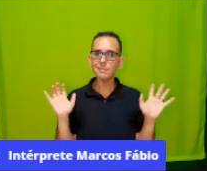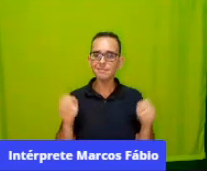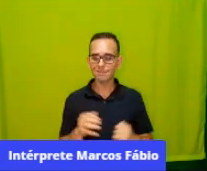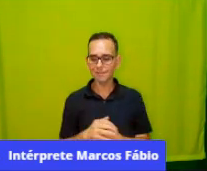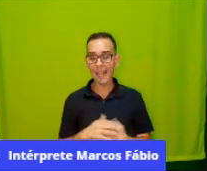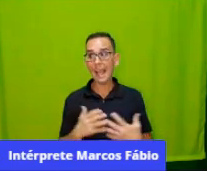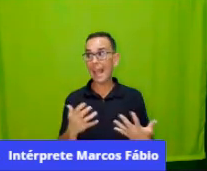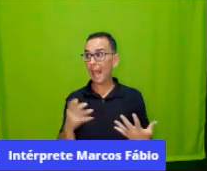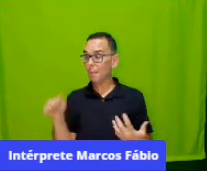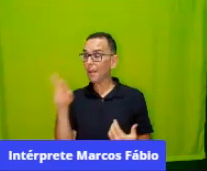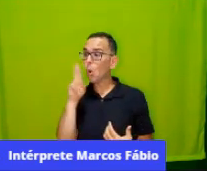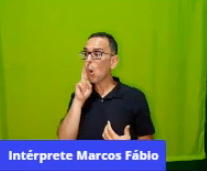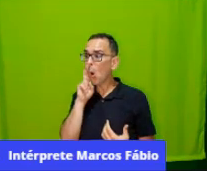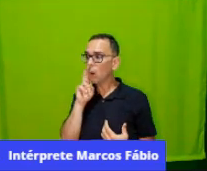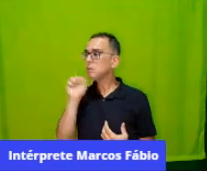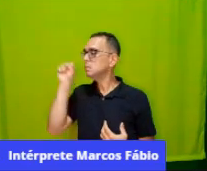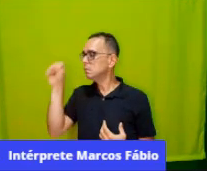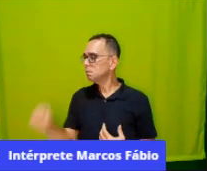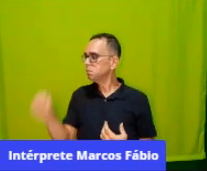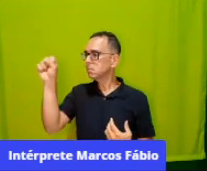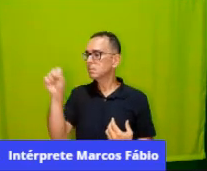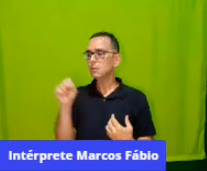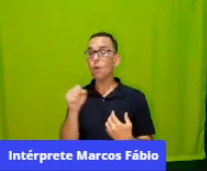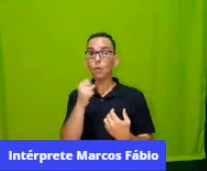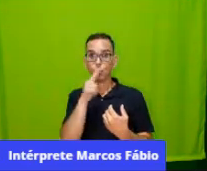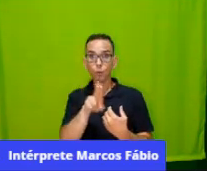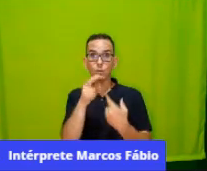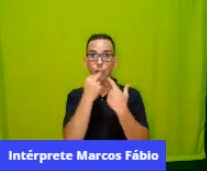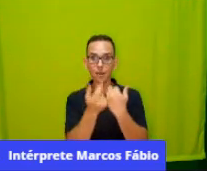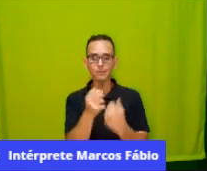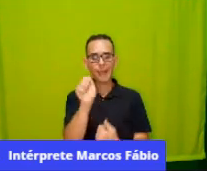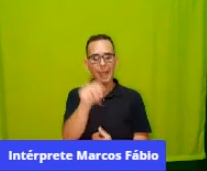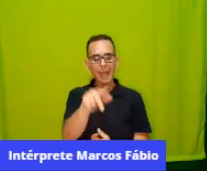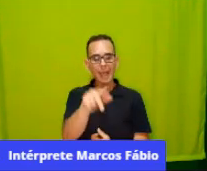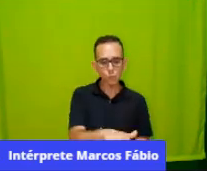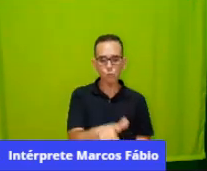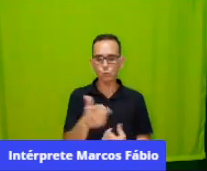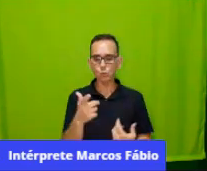para mim, ele vem no azul. Aí pega o